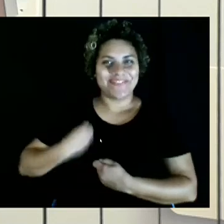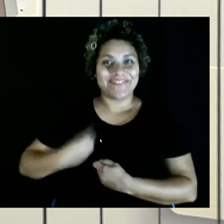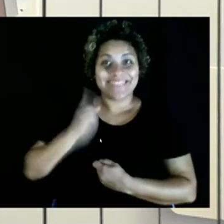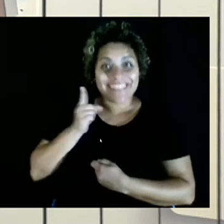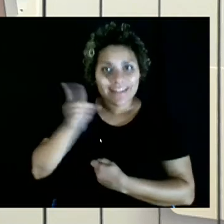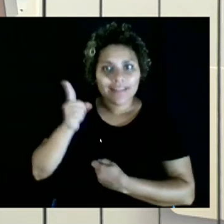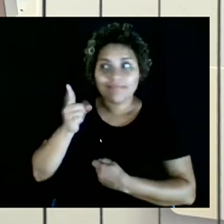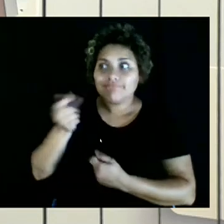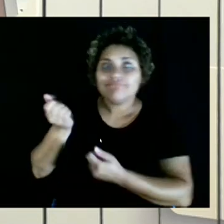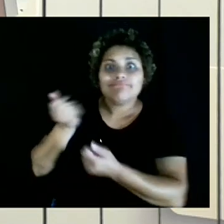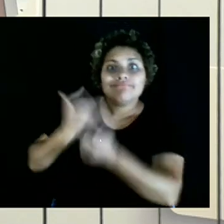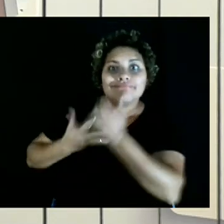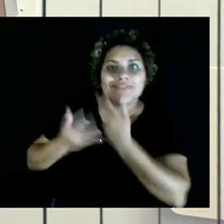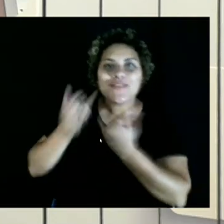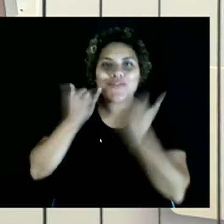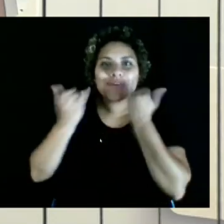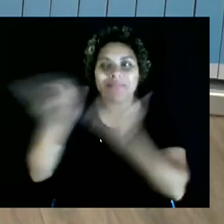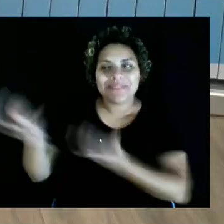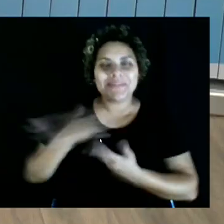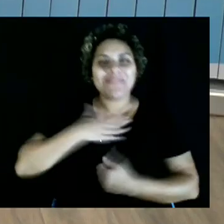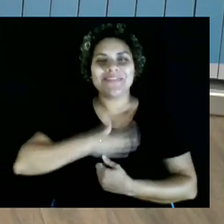bem-vindo e boa tarde, André.